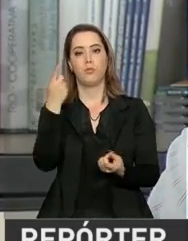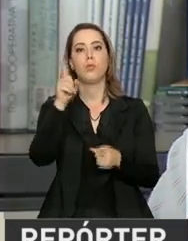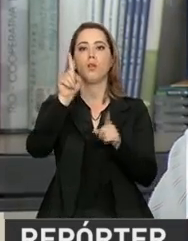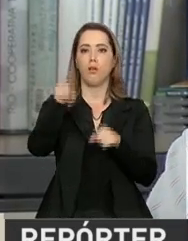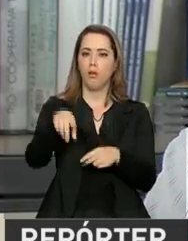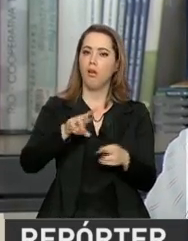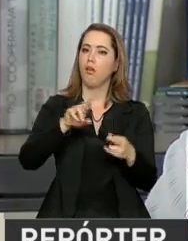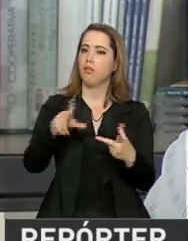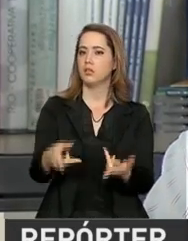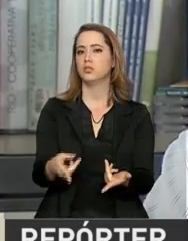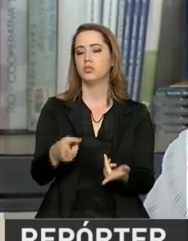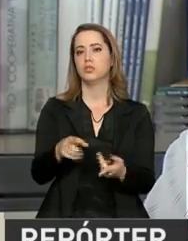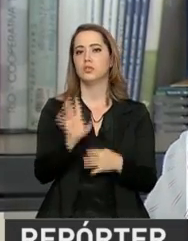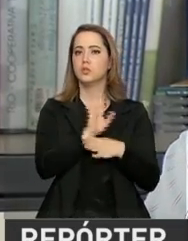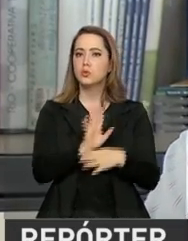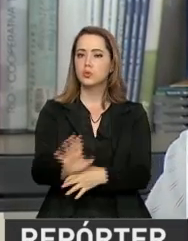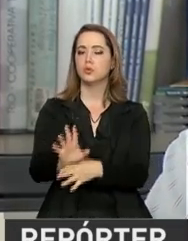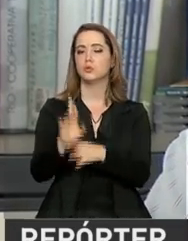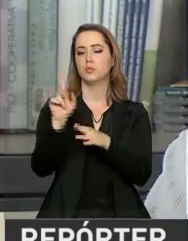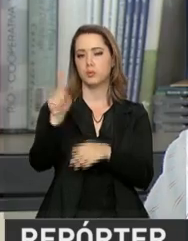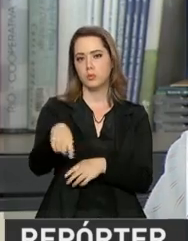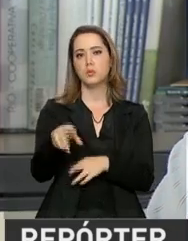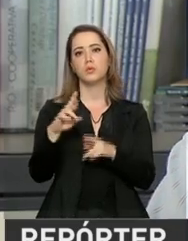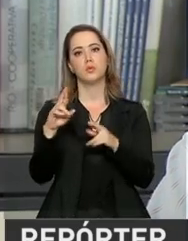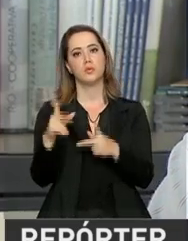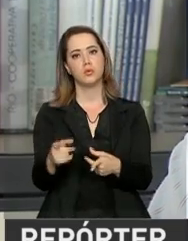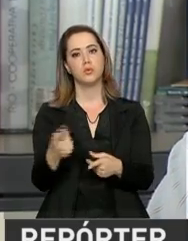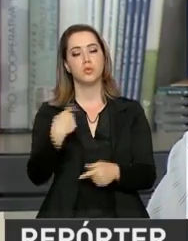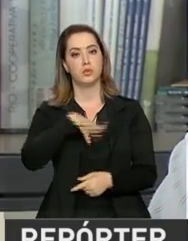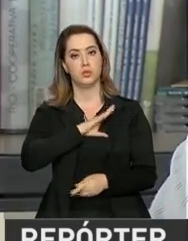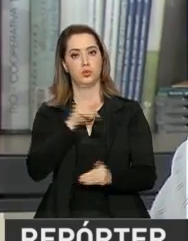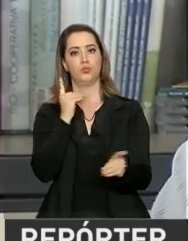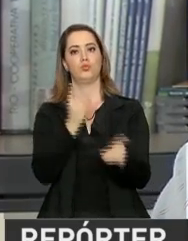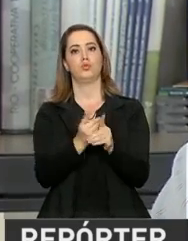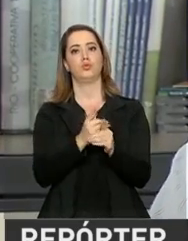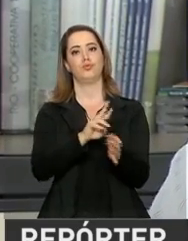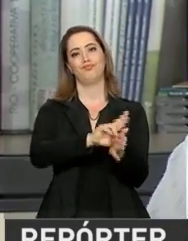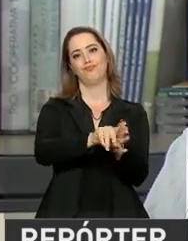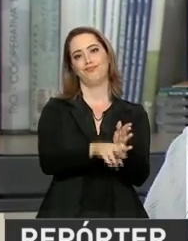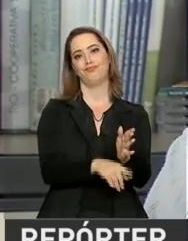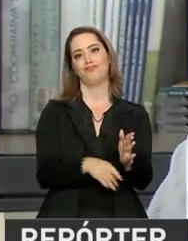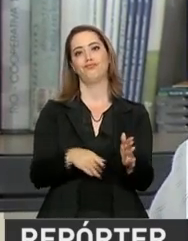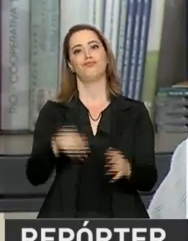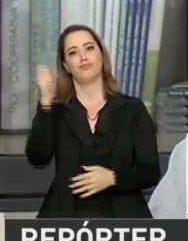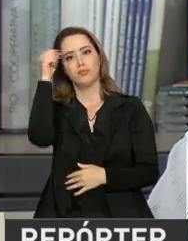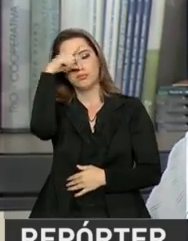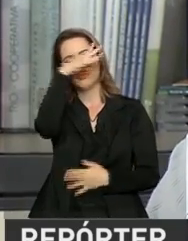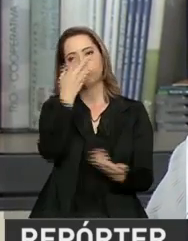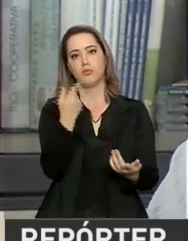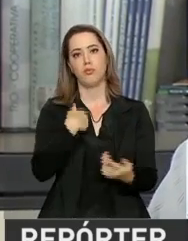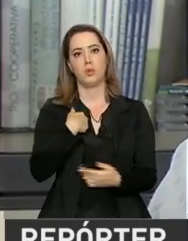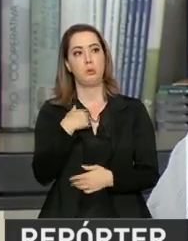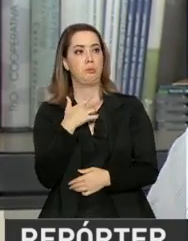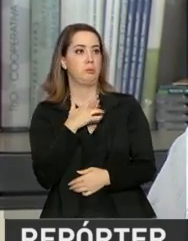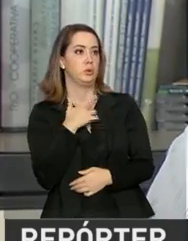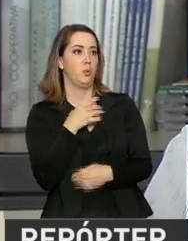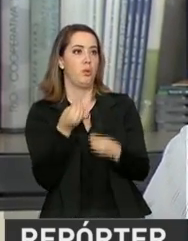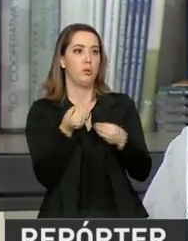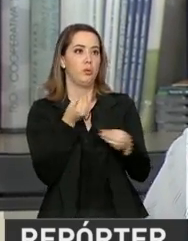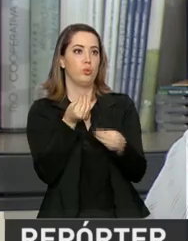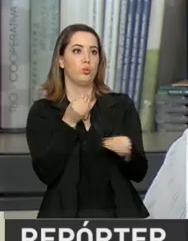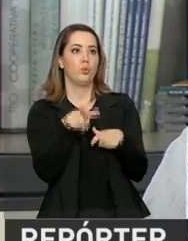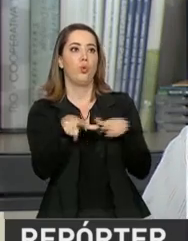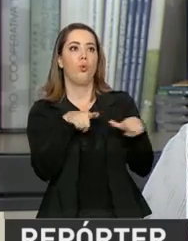ajudá-lo os apoios são diferentes então a gente encontra muita dificuldade às vezes o medo né de saber como